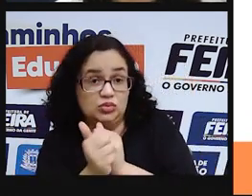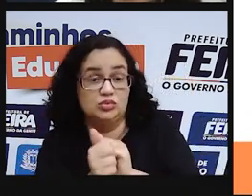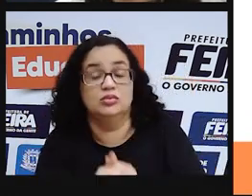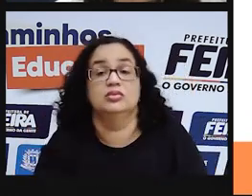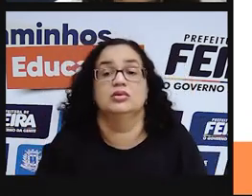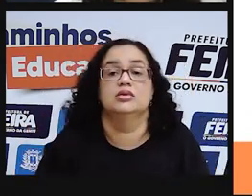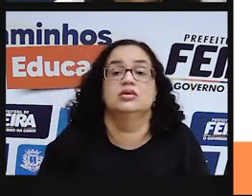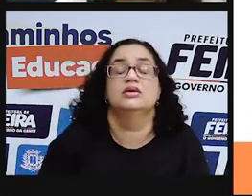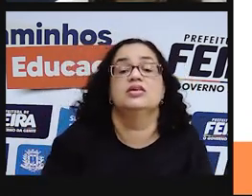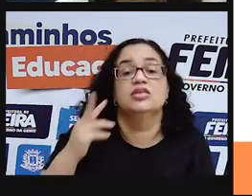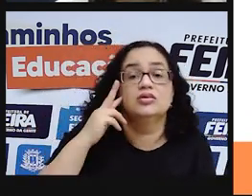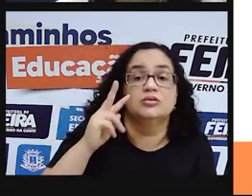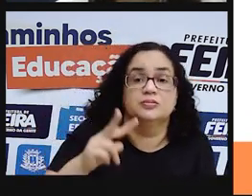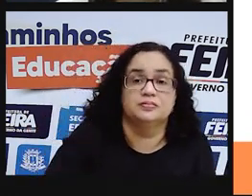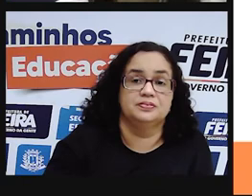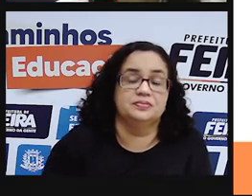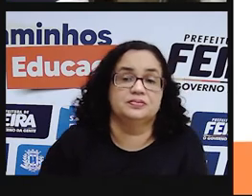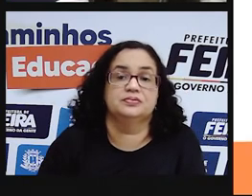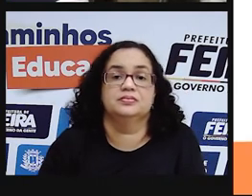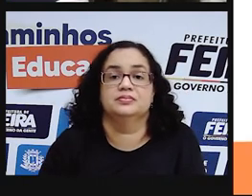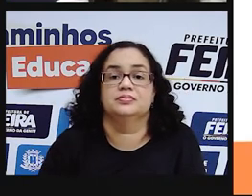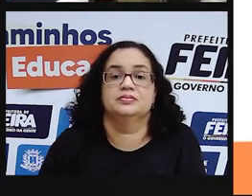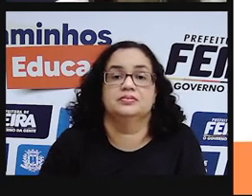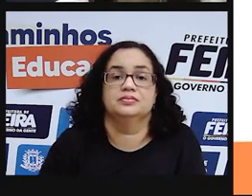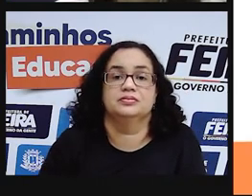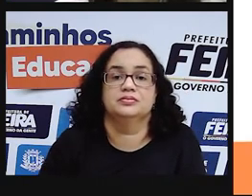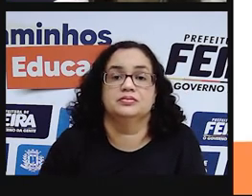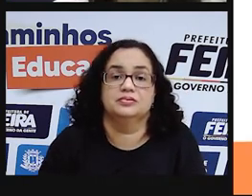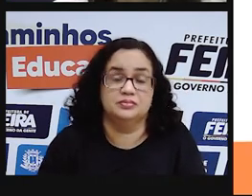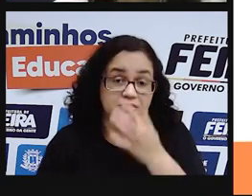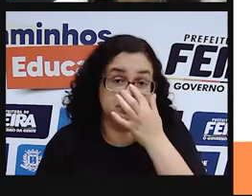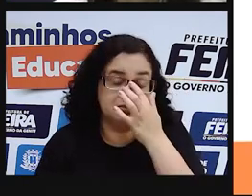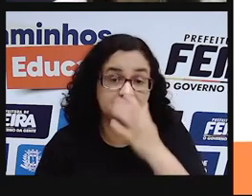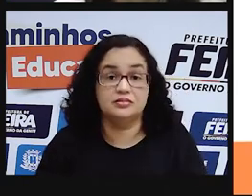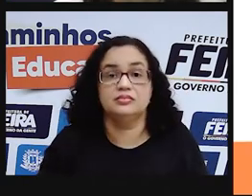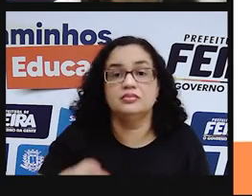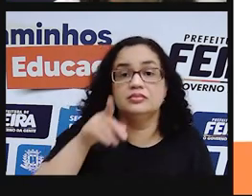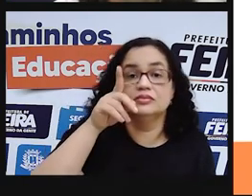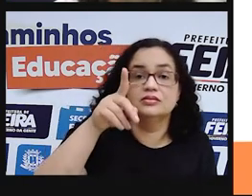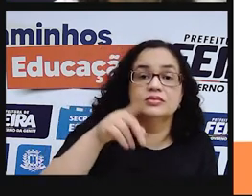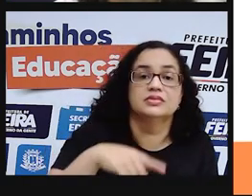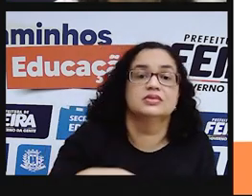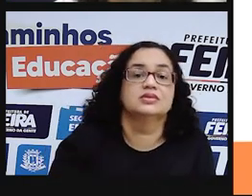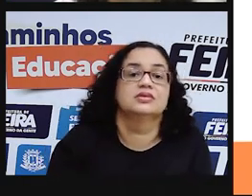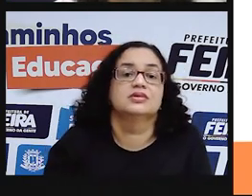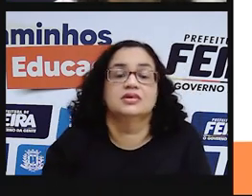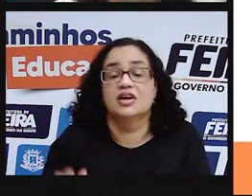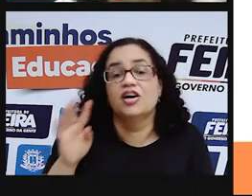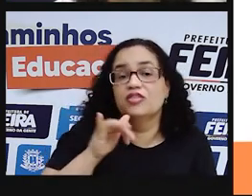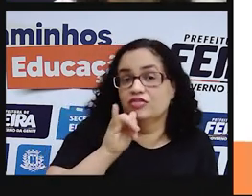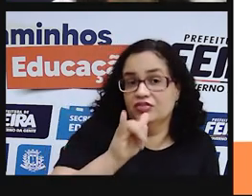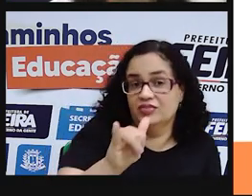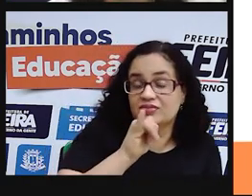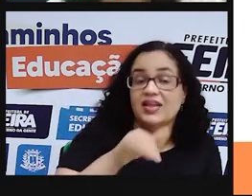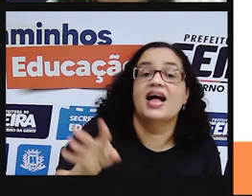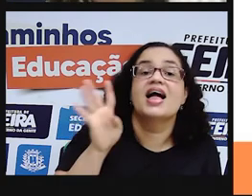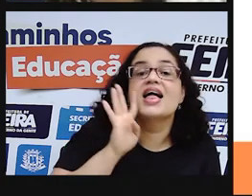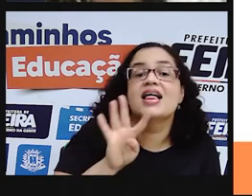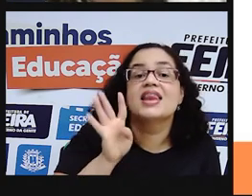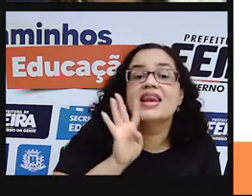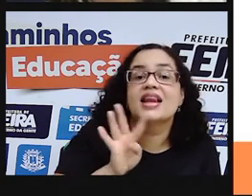e aí a gente tem um parque Oi e aí essa aqui achei informação assim bastante